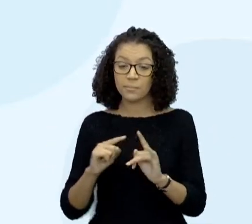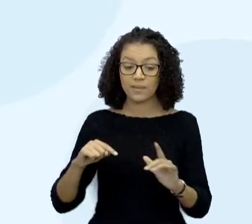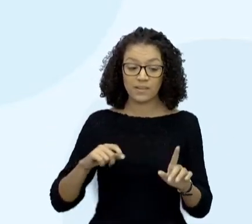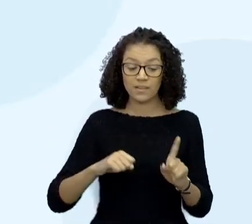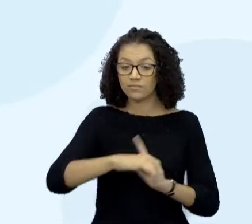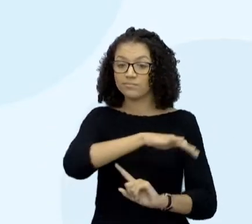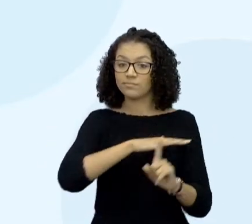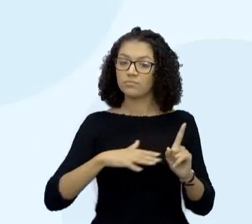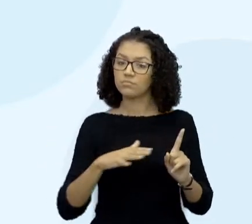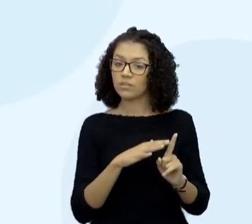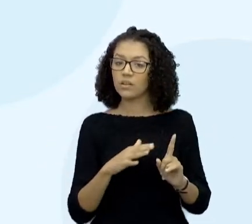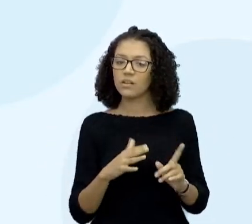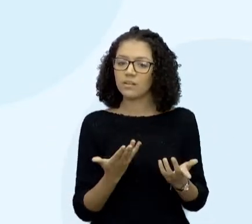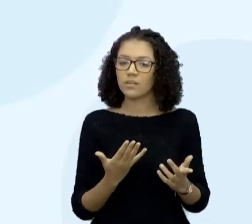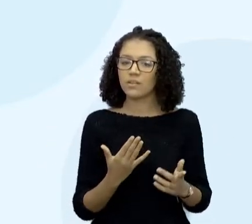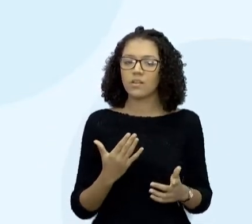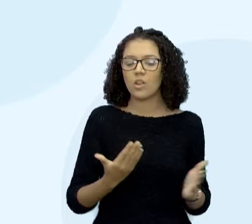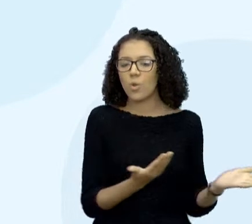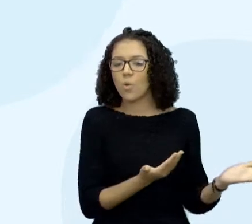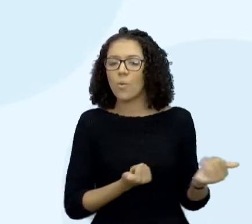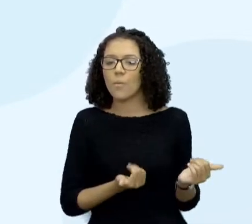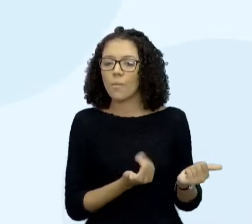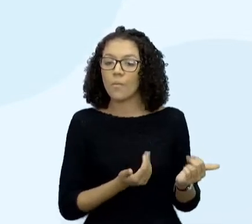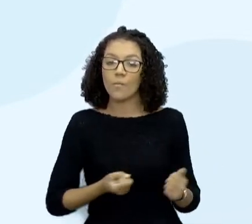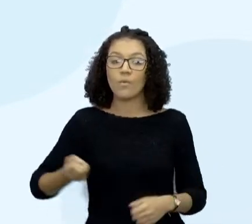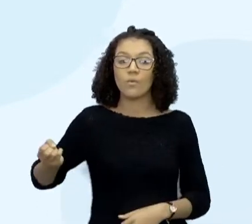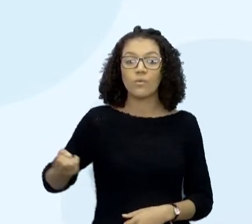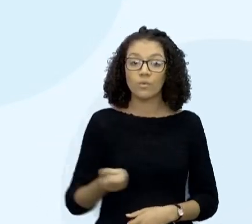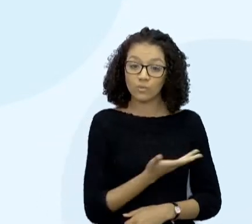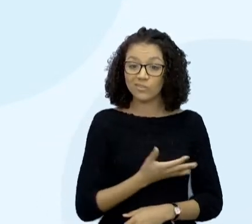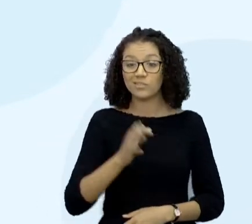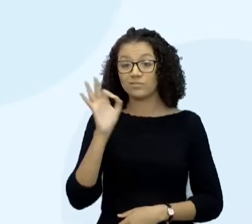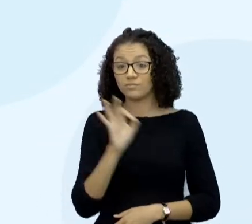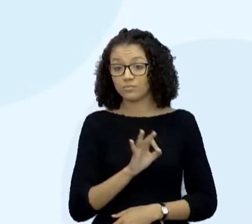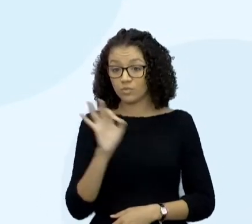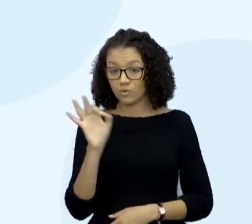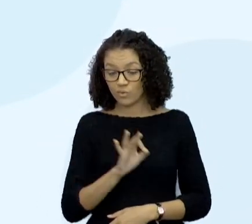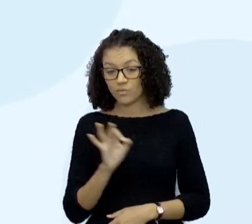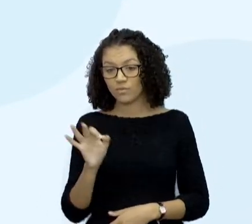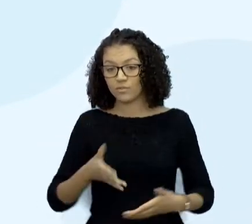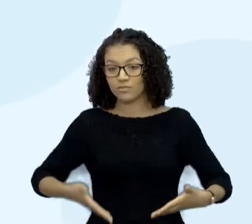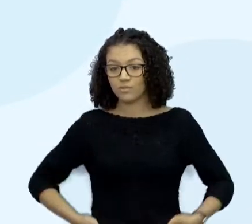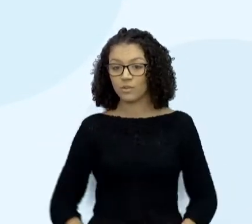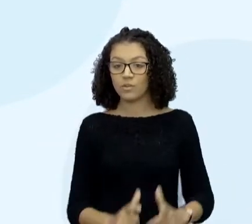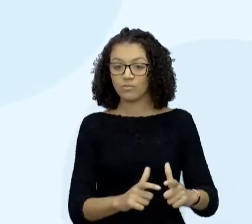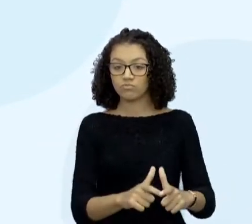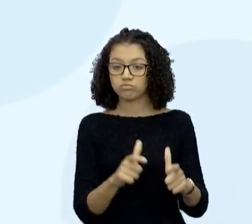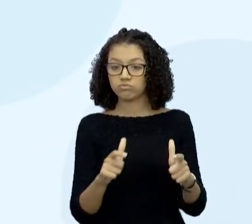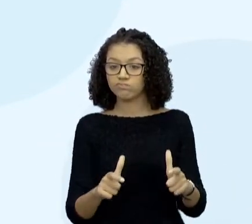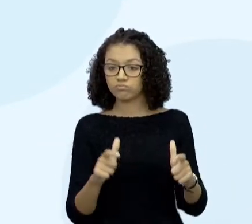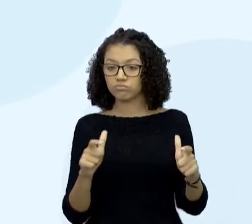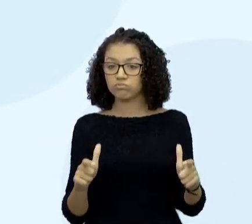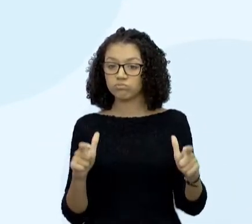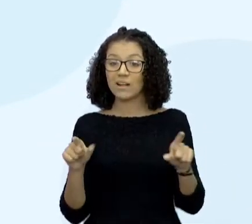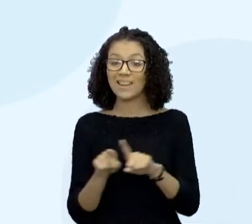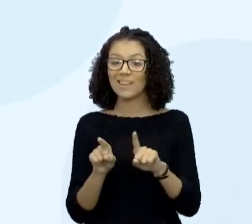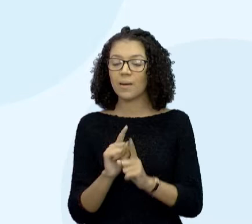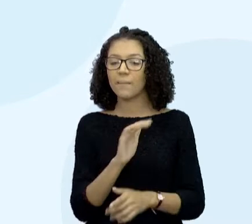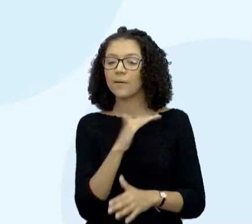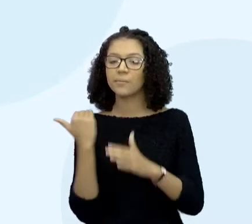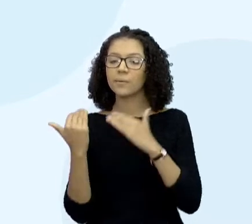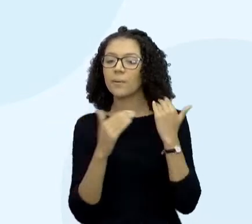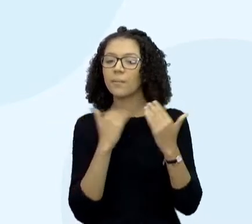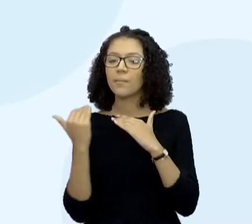sociedades estariam na origem das mudanças nas taxas de natalidade e de mortalidade verificadas em